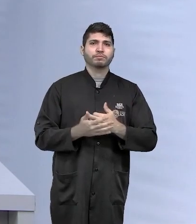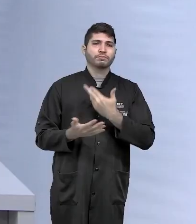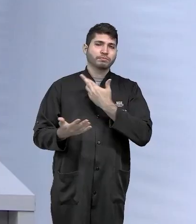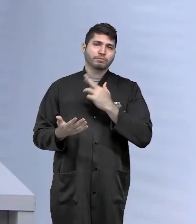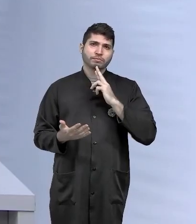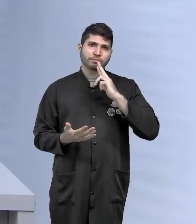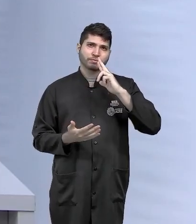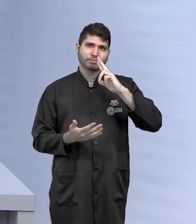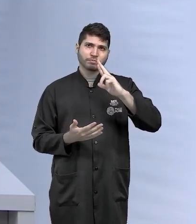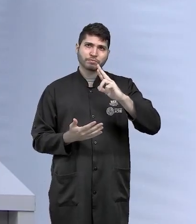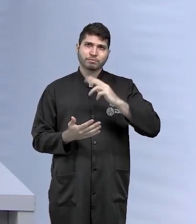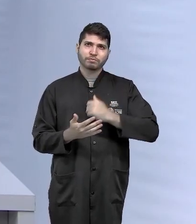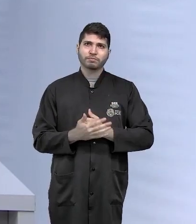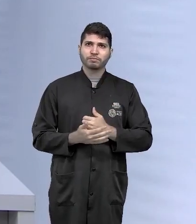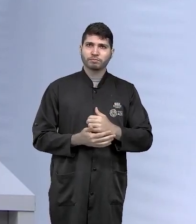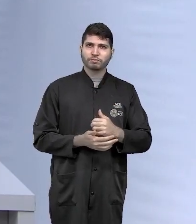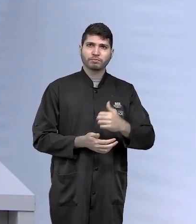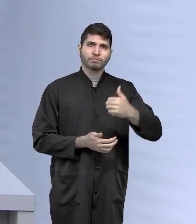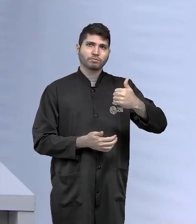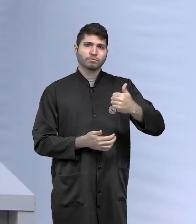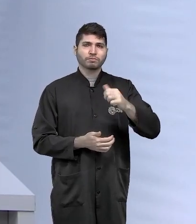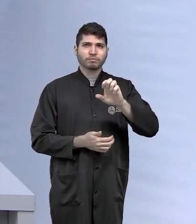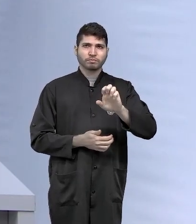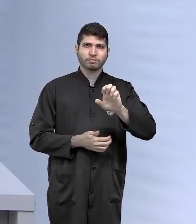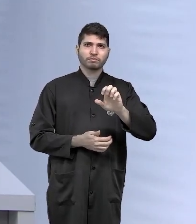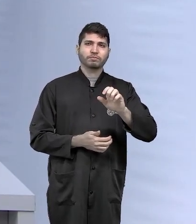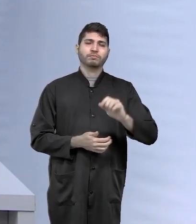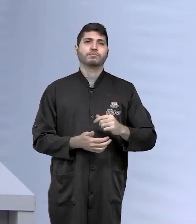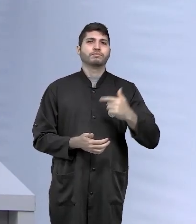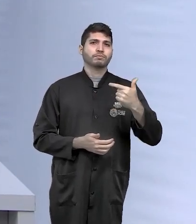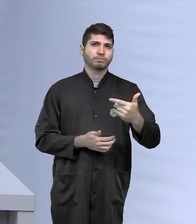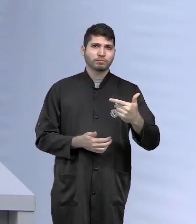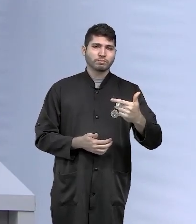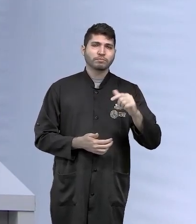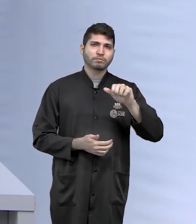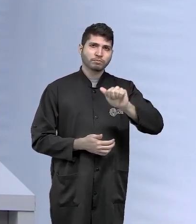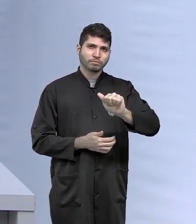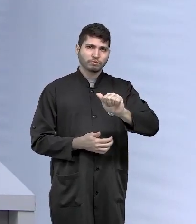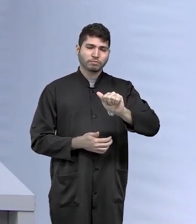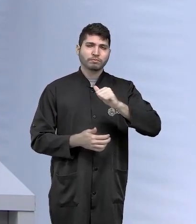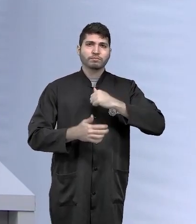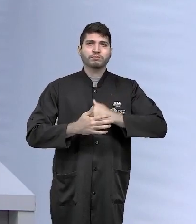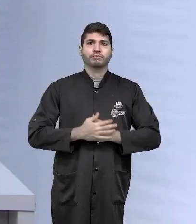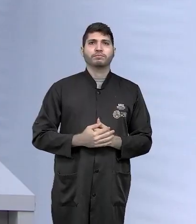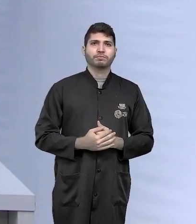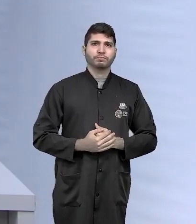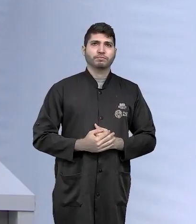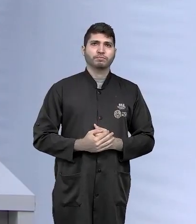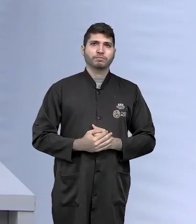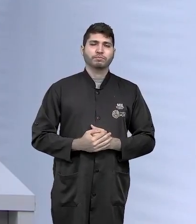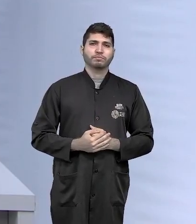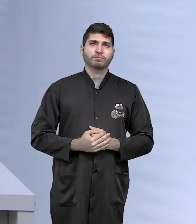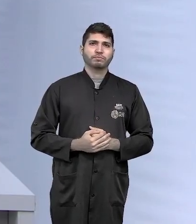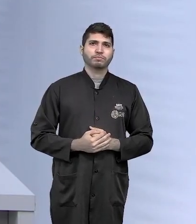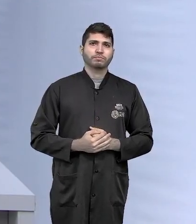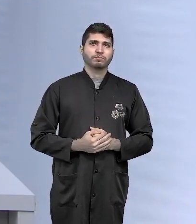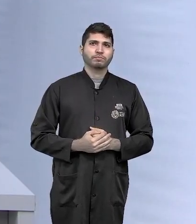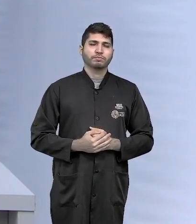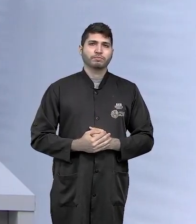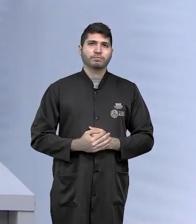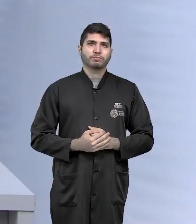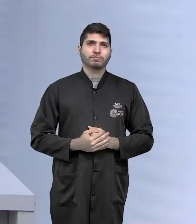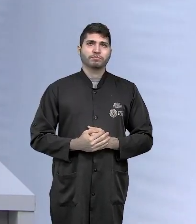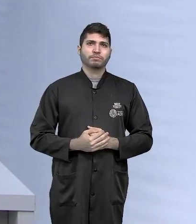gabarito. Alternativa 1, a letra E. Alternativa 2, a letra A. A nossa